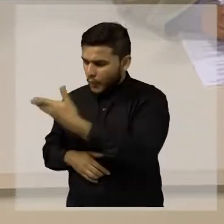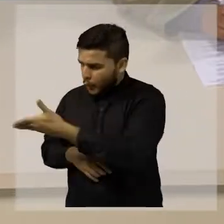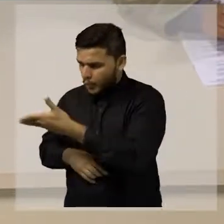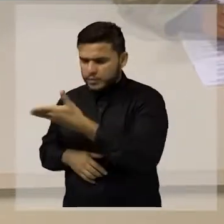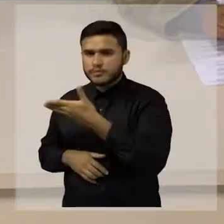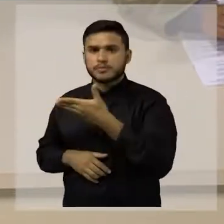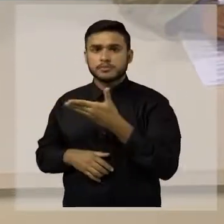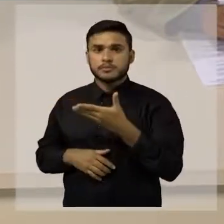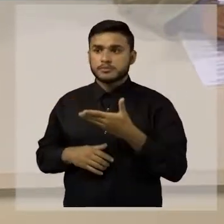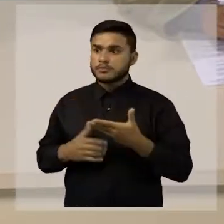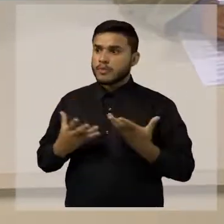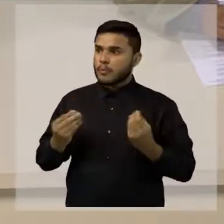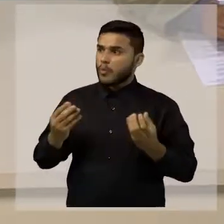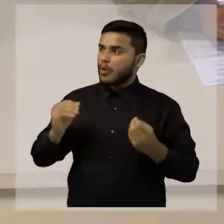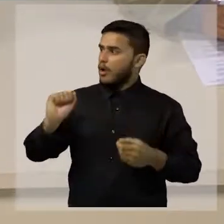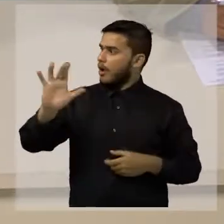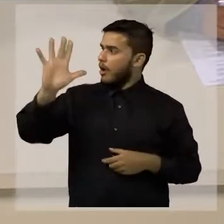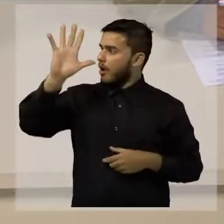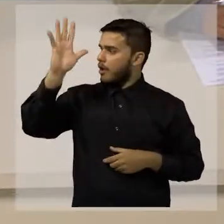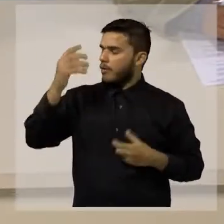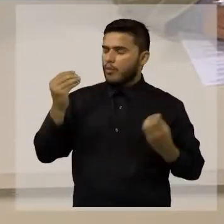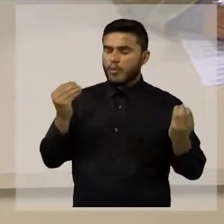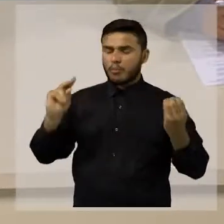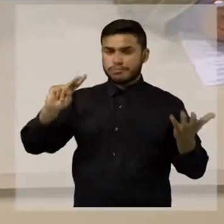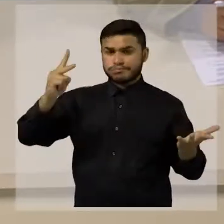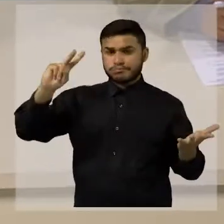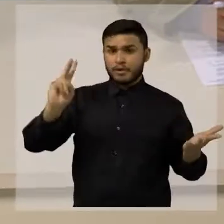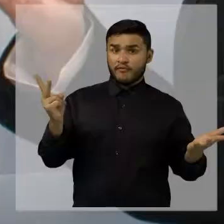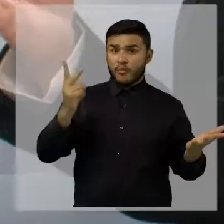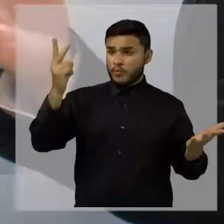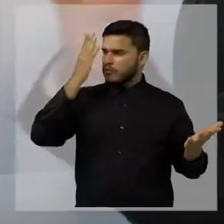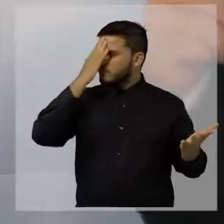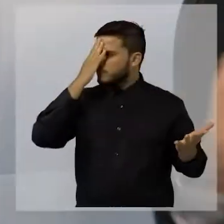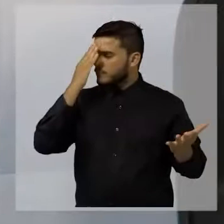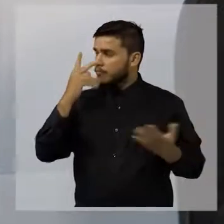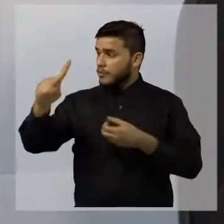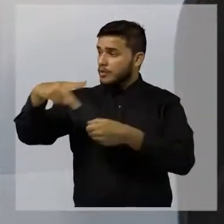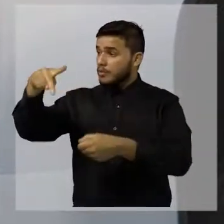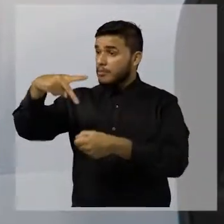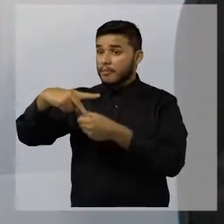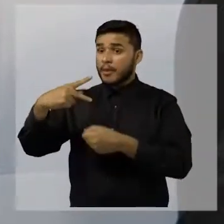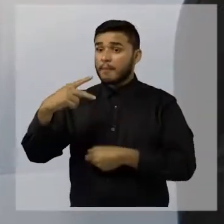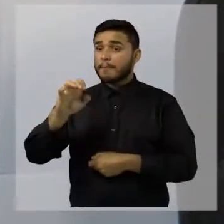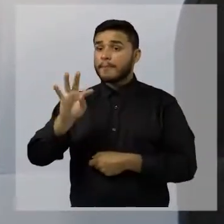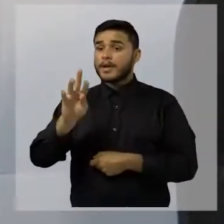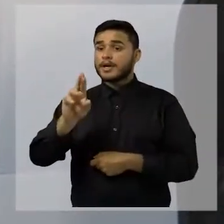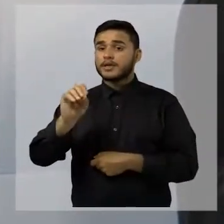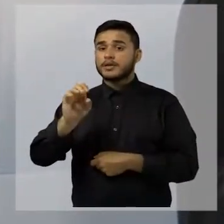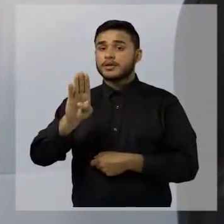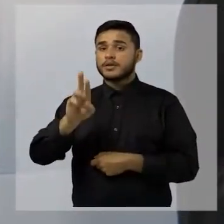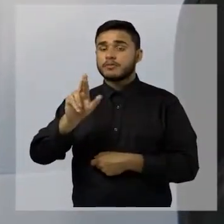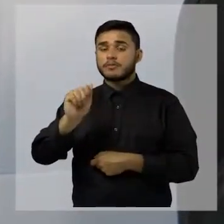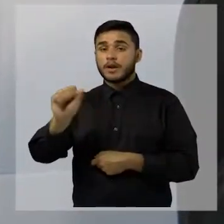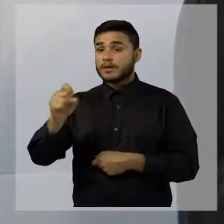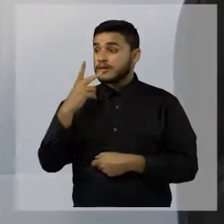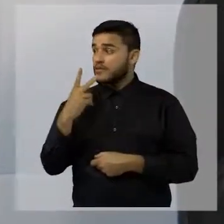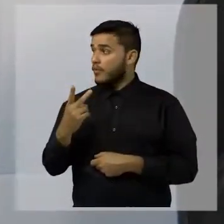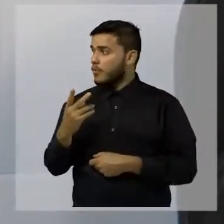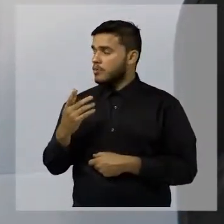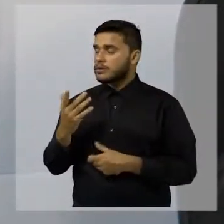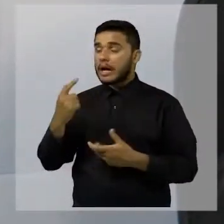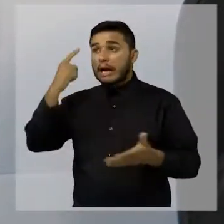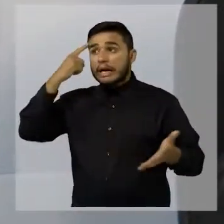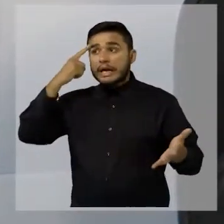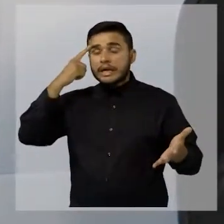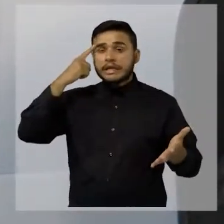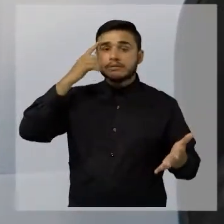ações da Petrobras dispararam uma fala que o Jair Bolsonaro se dirigiu ao seu público-alvo, mas